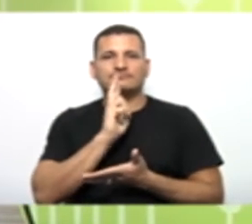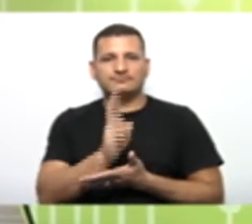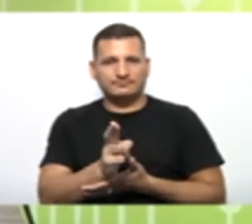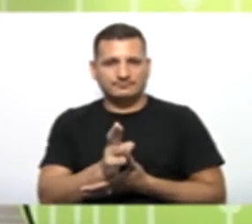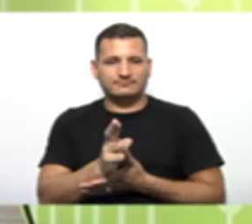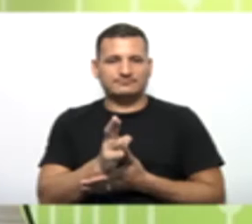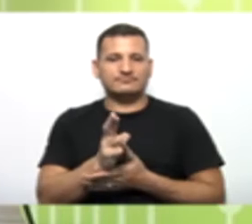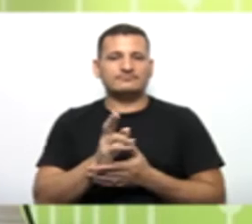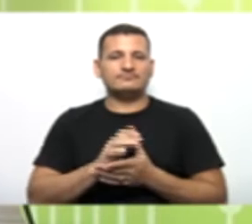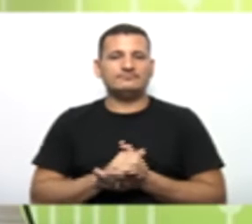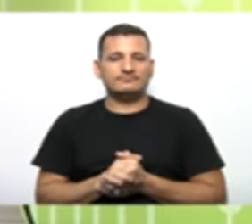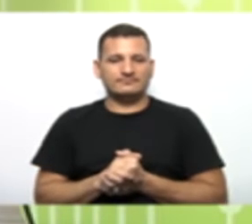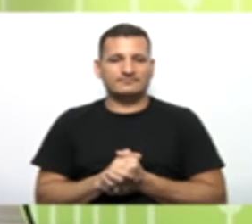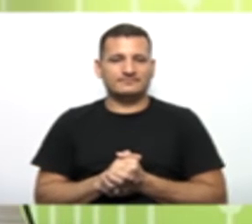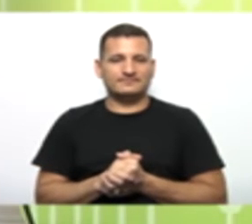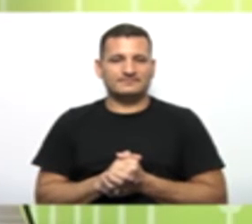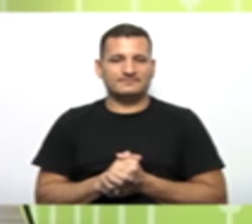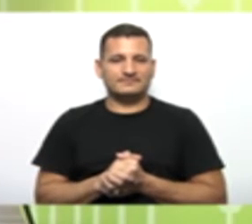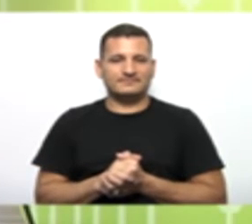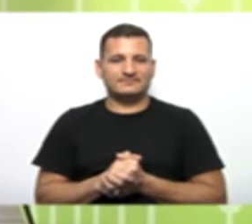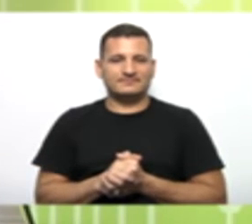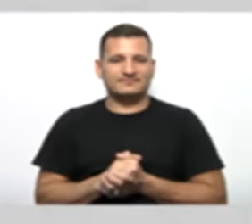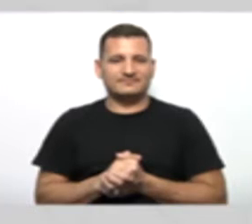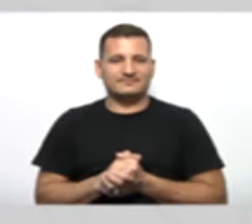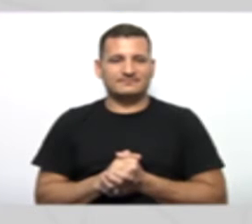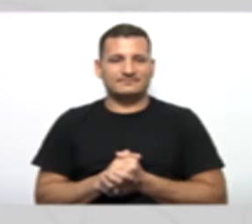melhor maneira para vocês, certo?